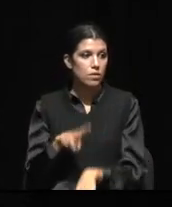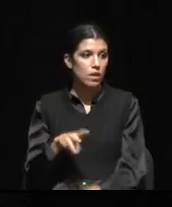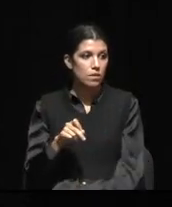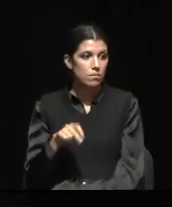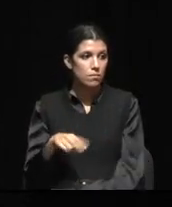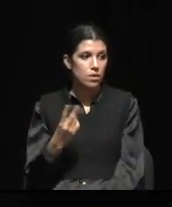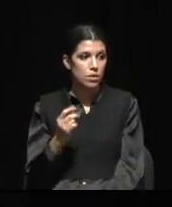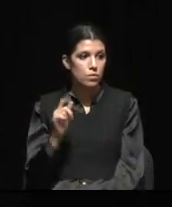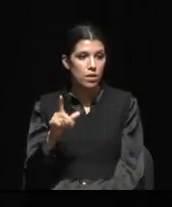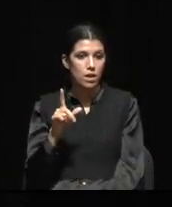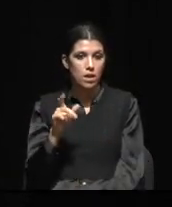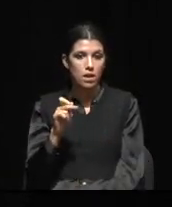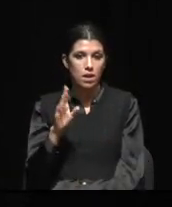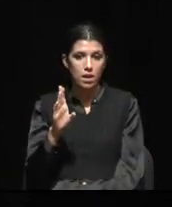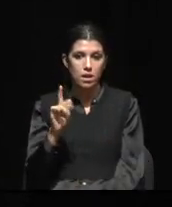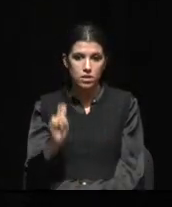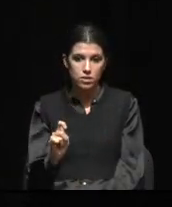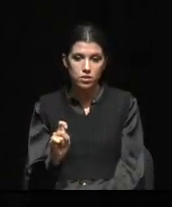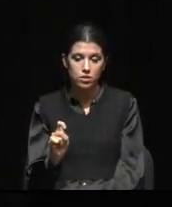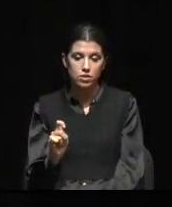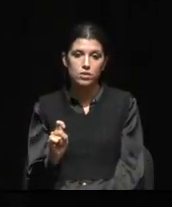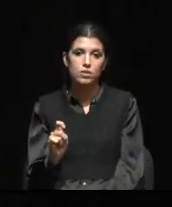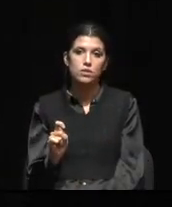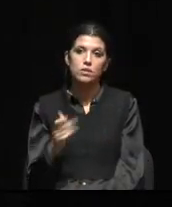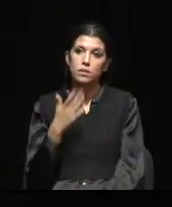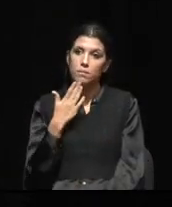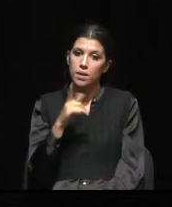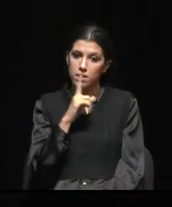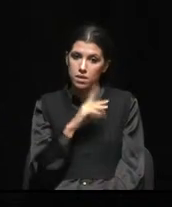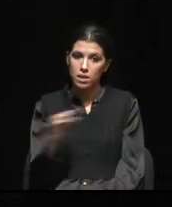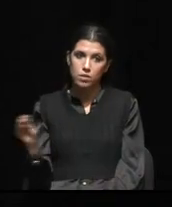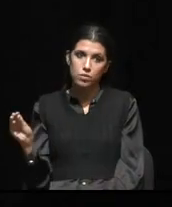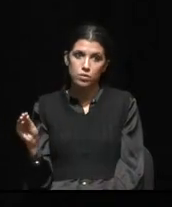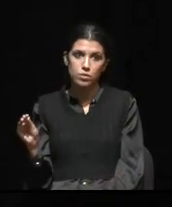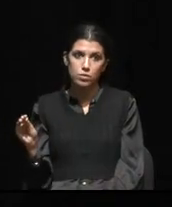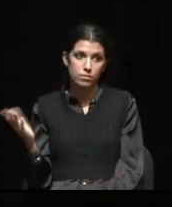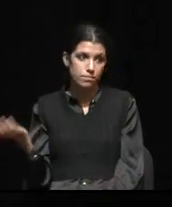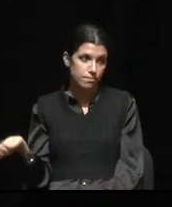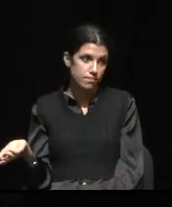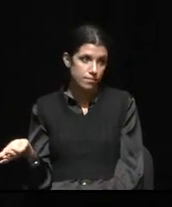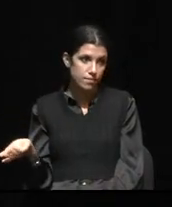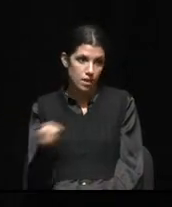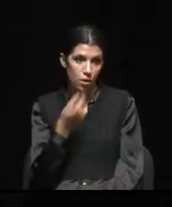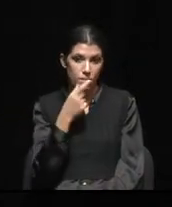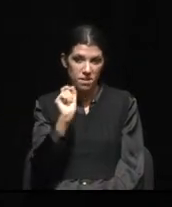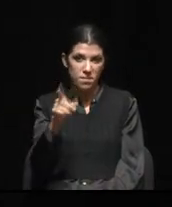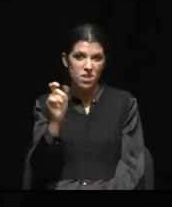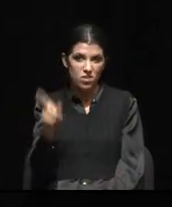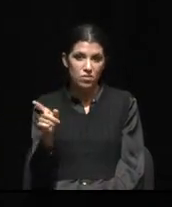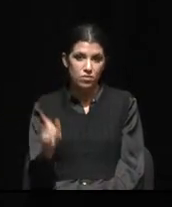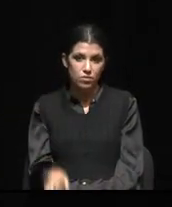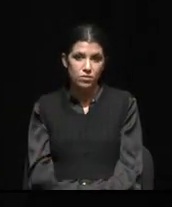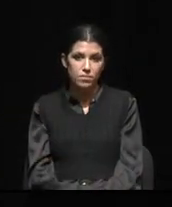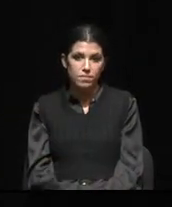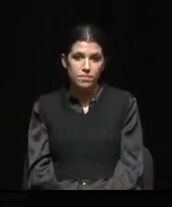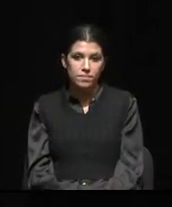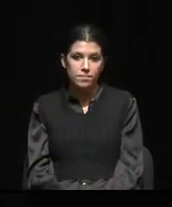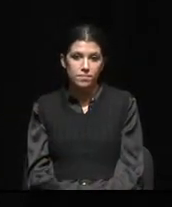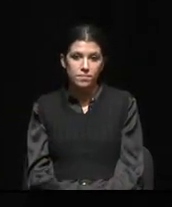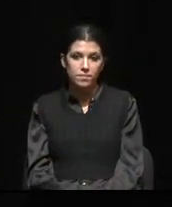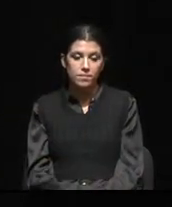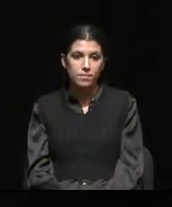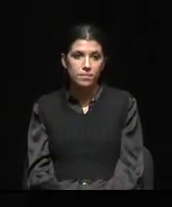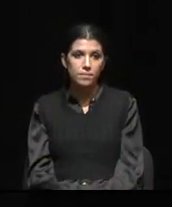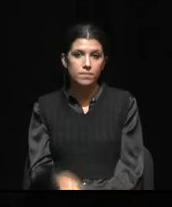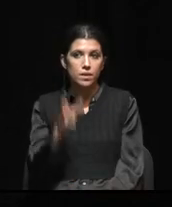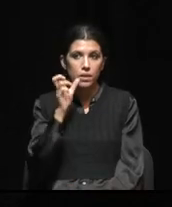Manuel agradeço silêncio há os comprimos para dar os comprimos nós vamos ouvir o